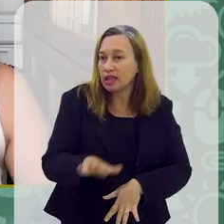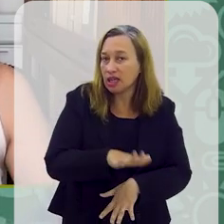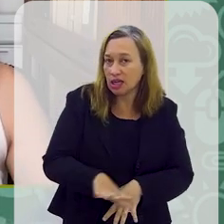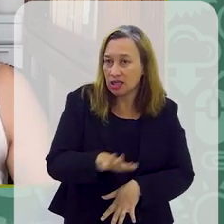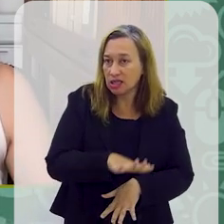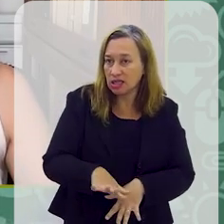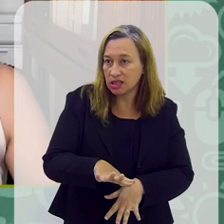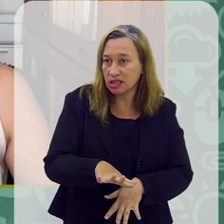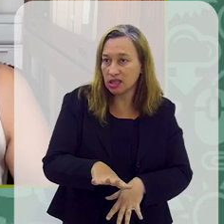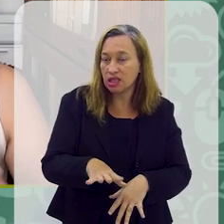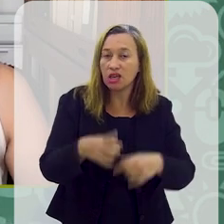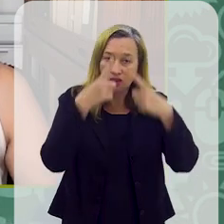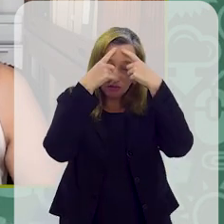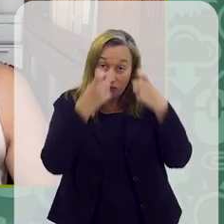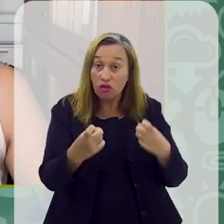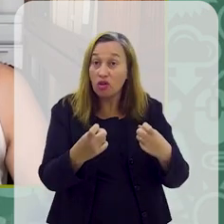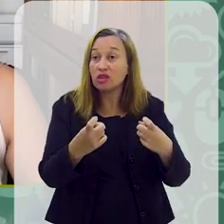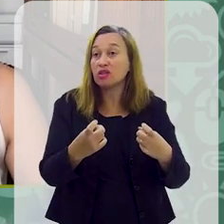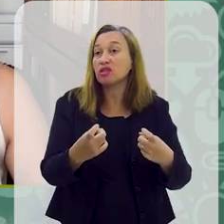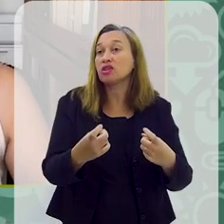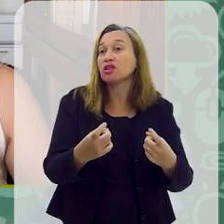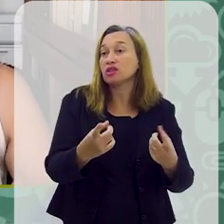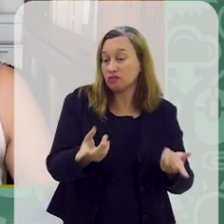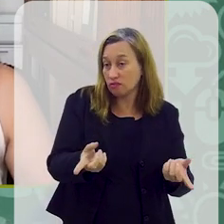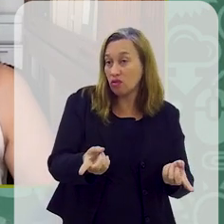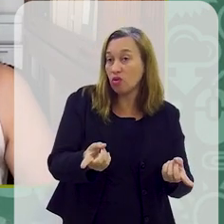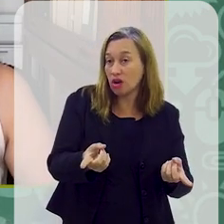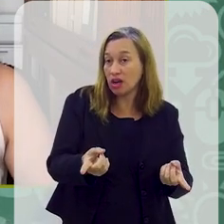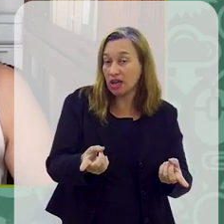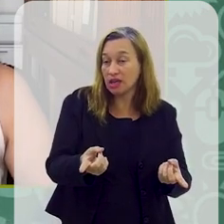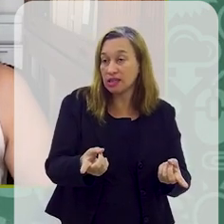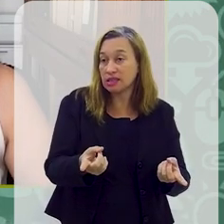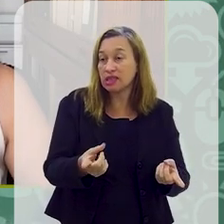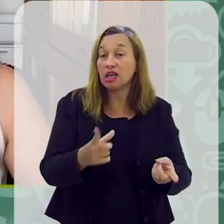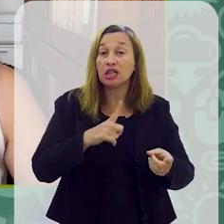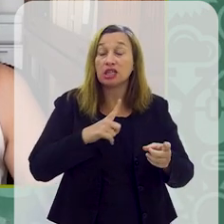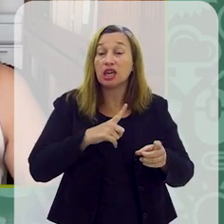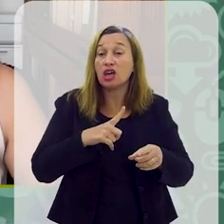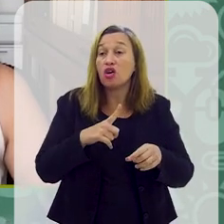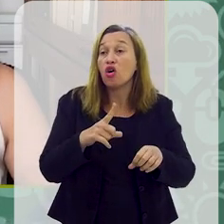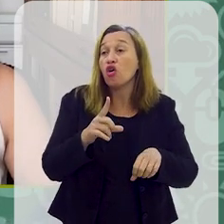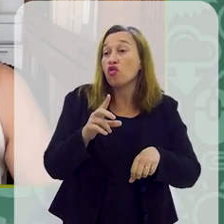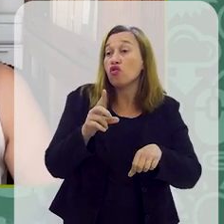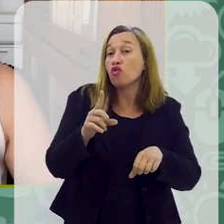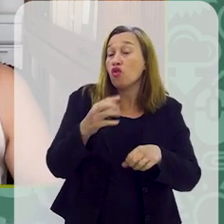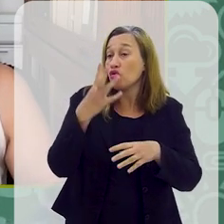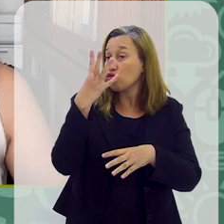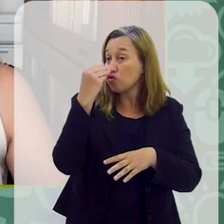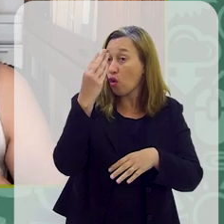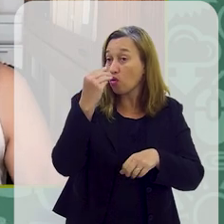ser vítima de violência, vítima de cyberbullying, ter as suas fotos íntimas